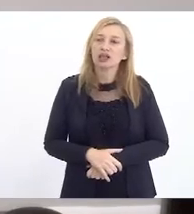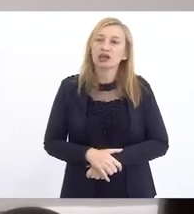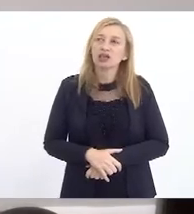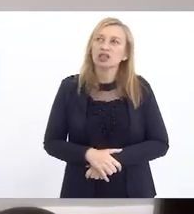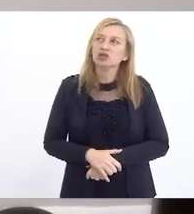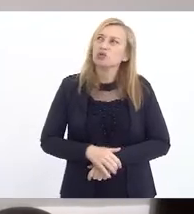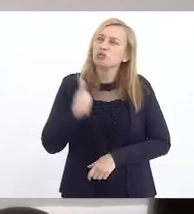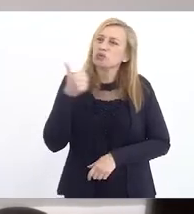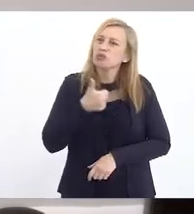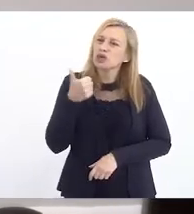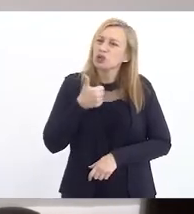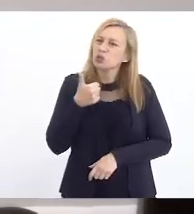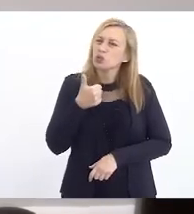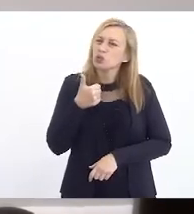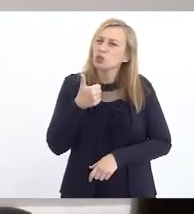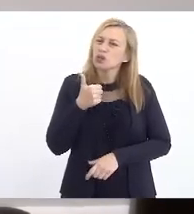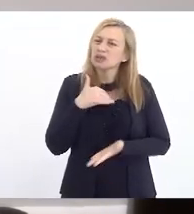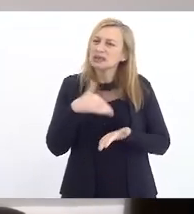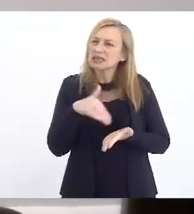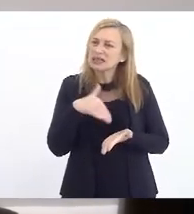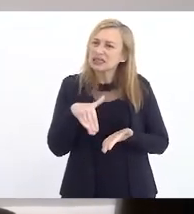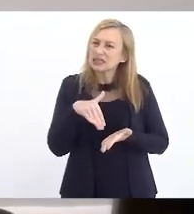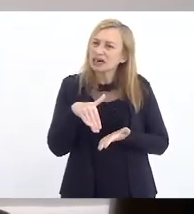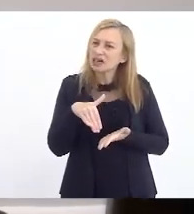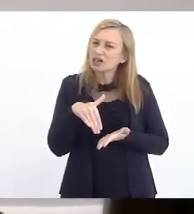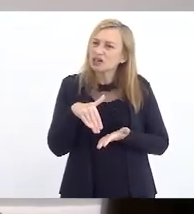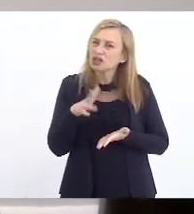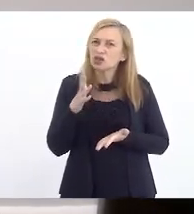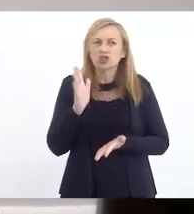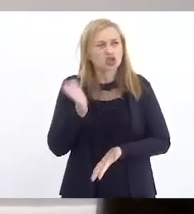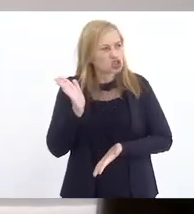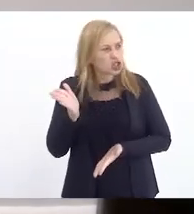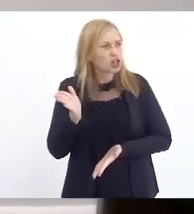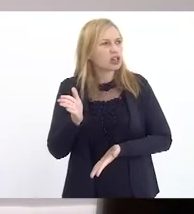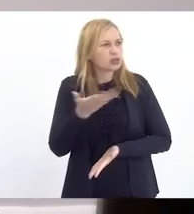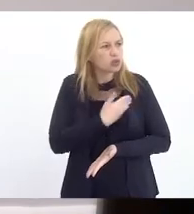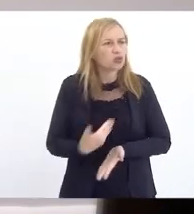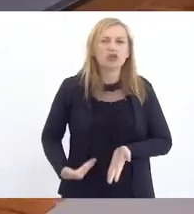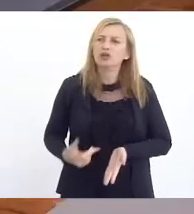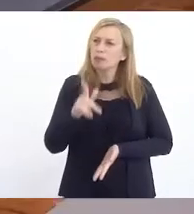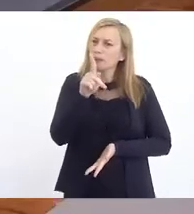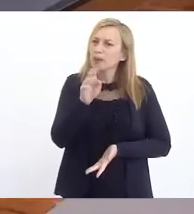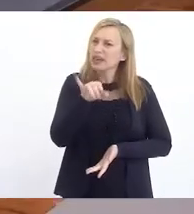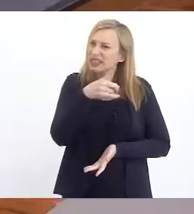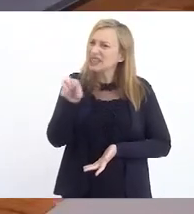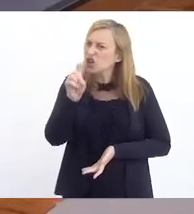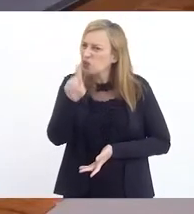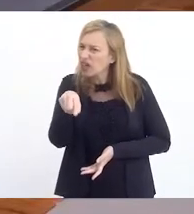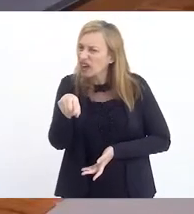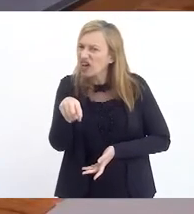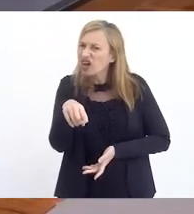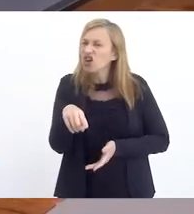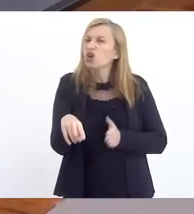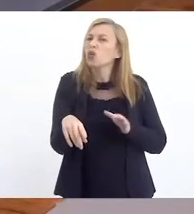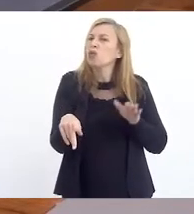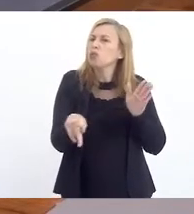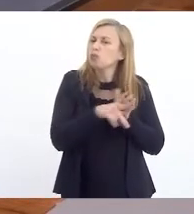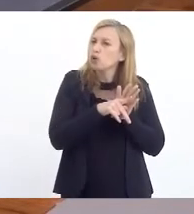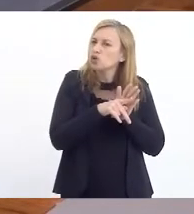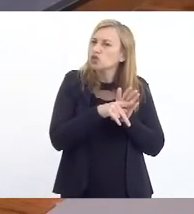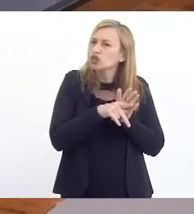desde o primeiro secretário, não, já do governo Pezão, né, Márcio? Que esse projeto foi